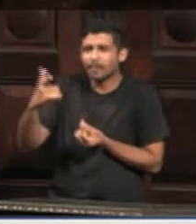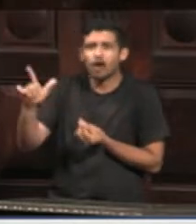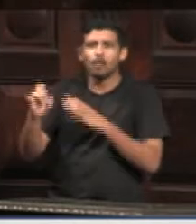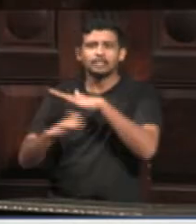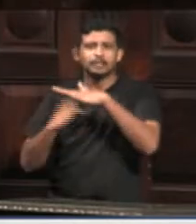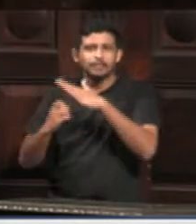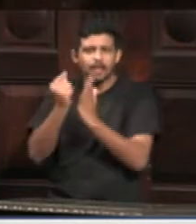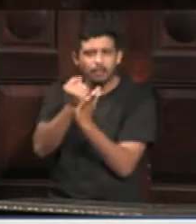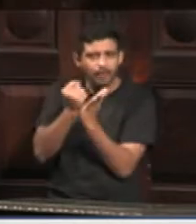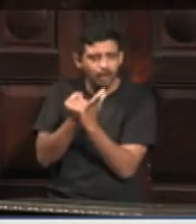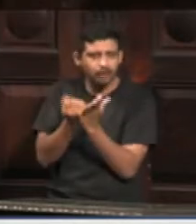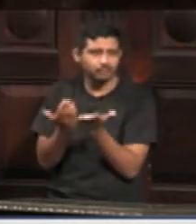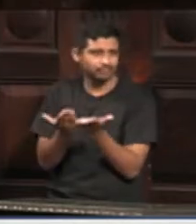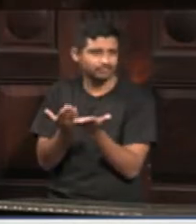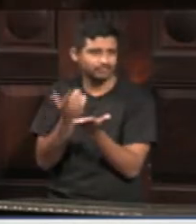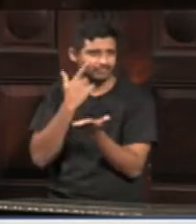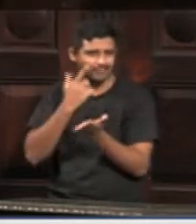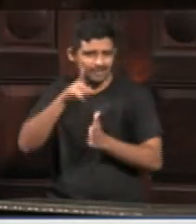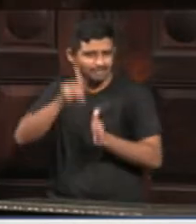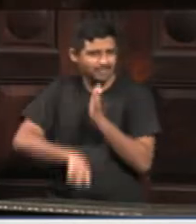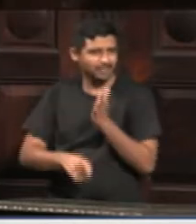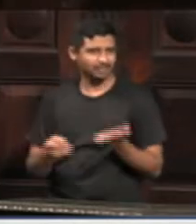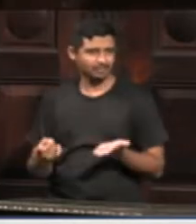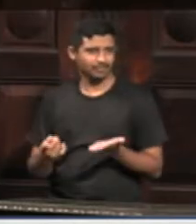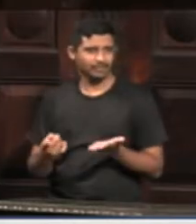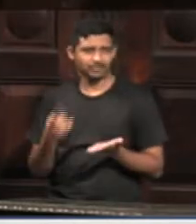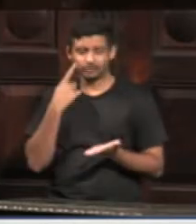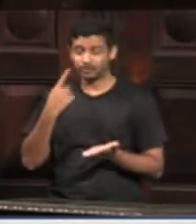mínimo, é o poder público